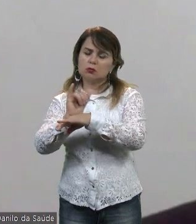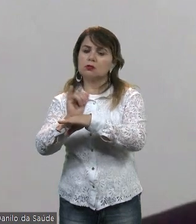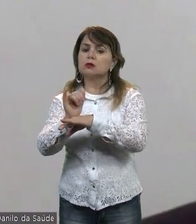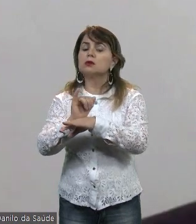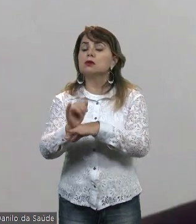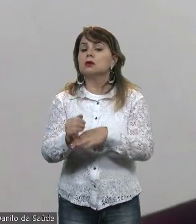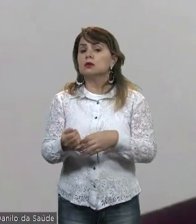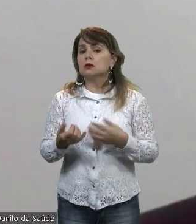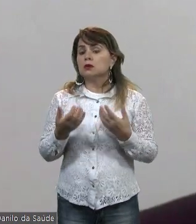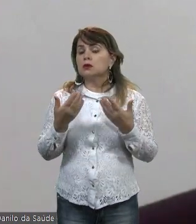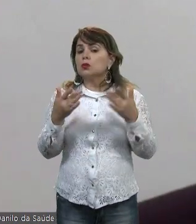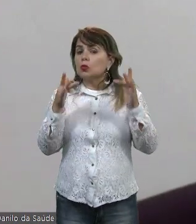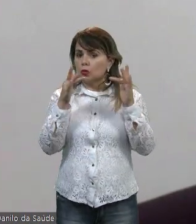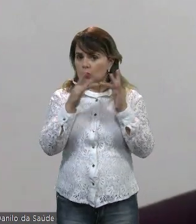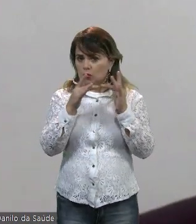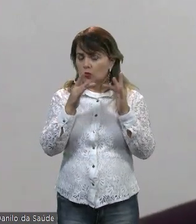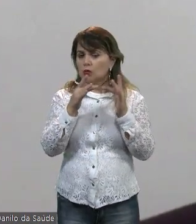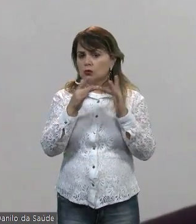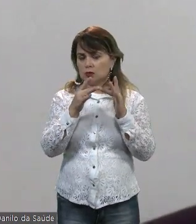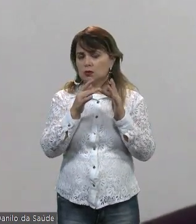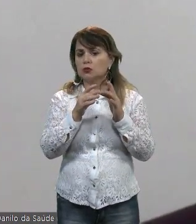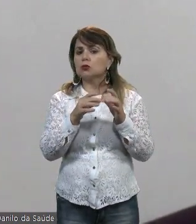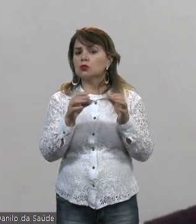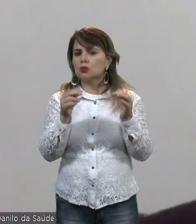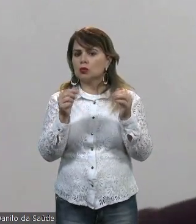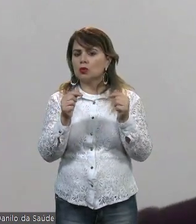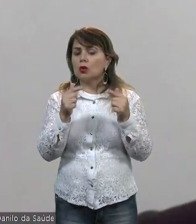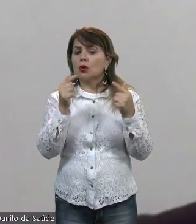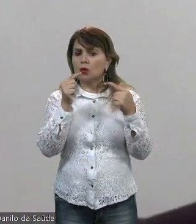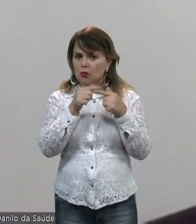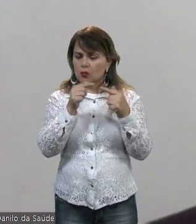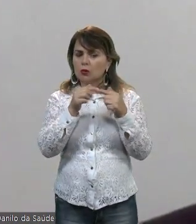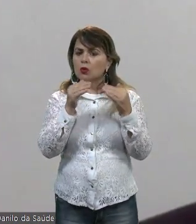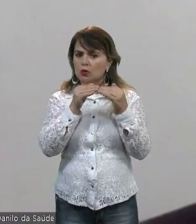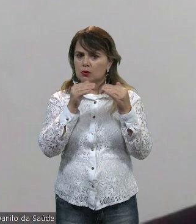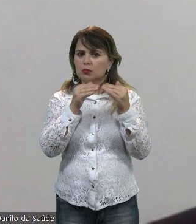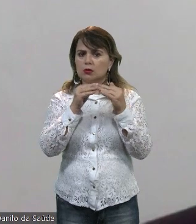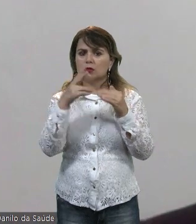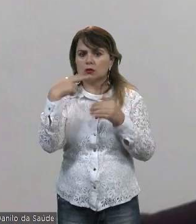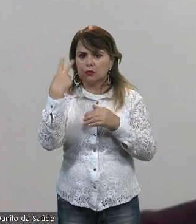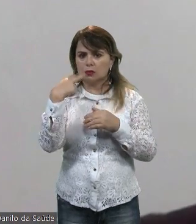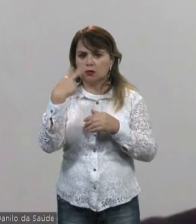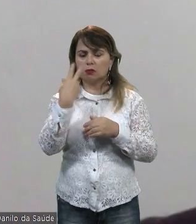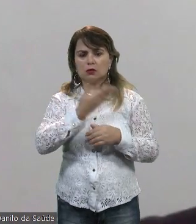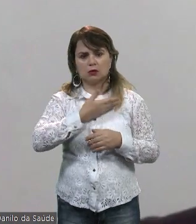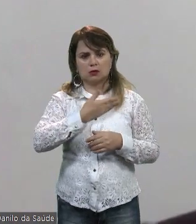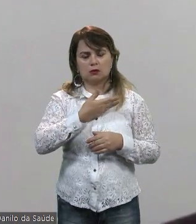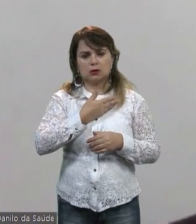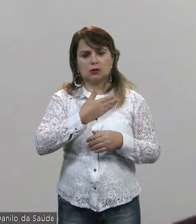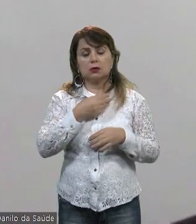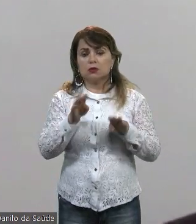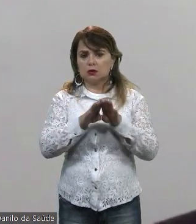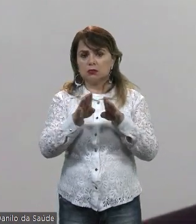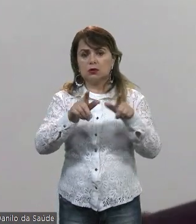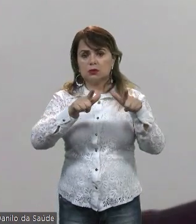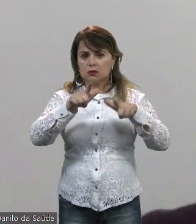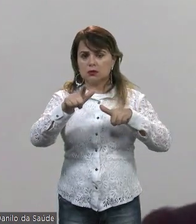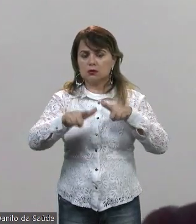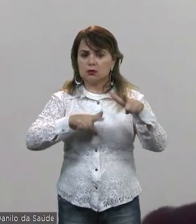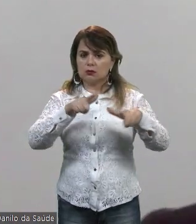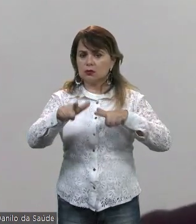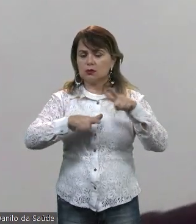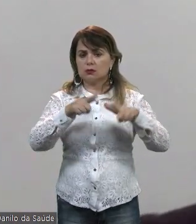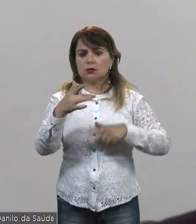palavras dos colegas vereadores. Também quero saudar de forma muito especial os trabalhadores da